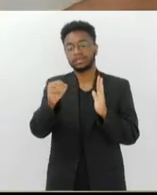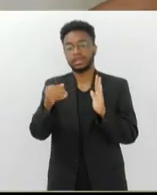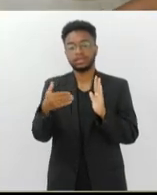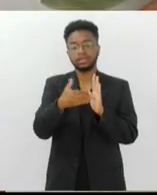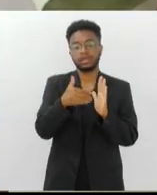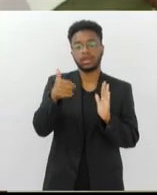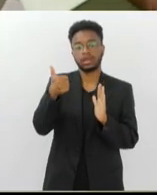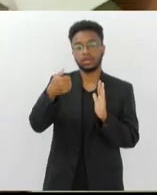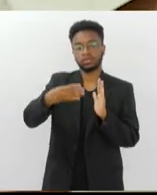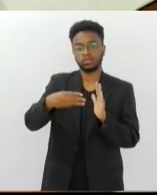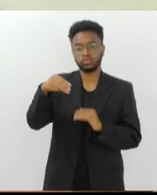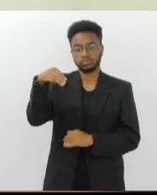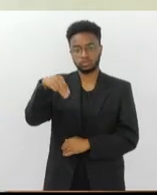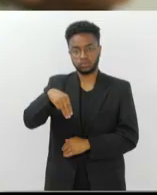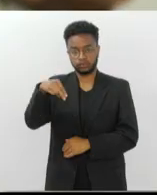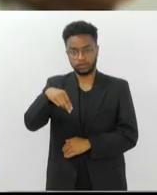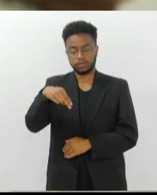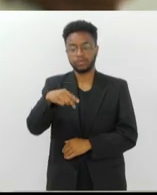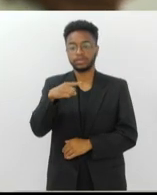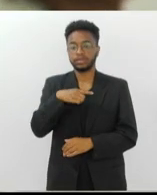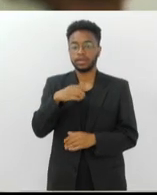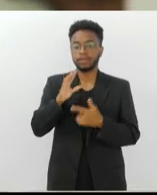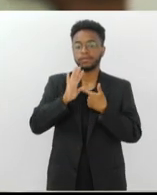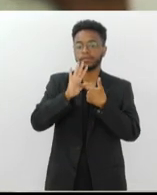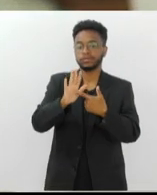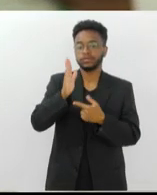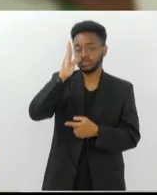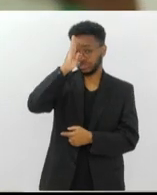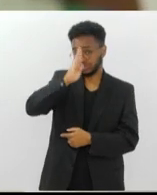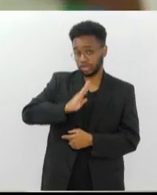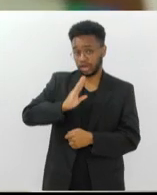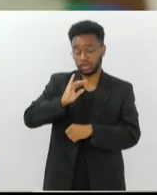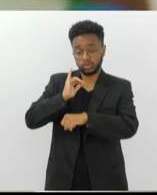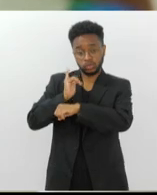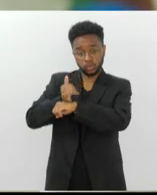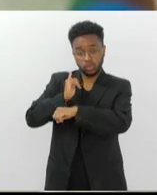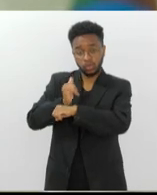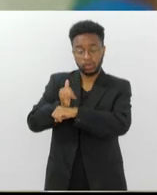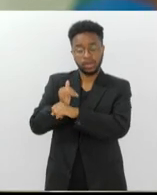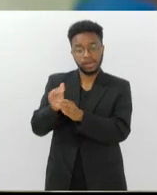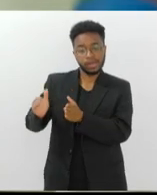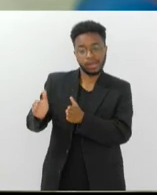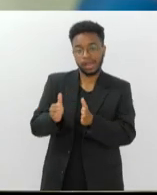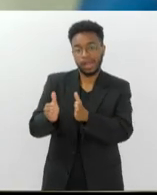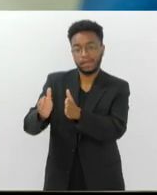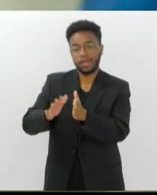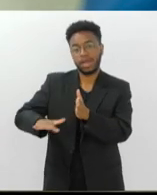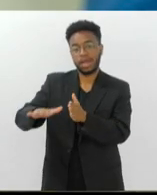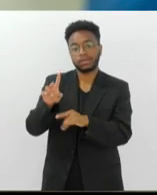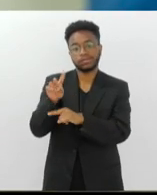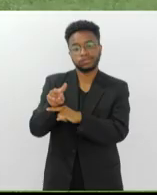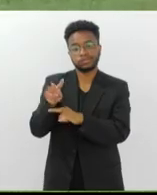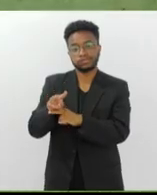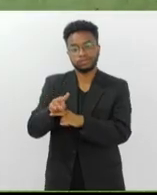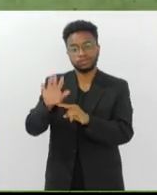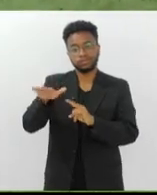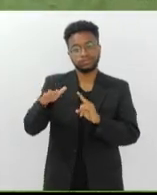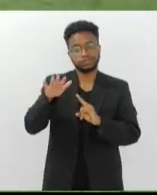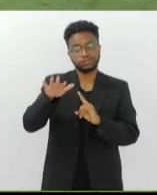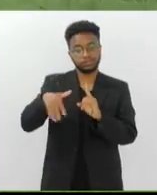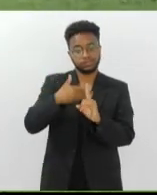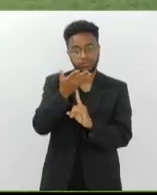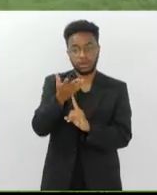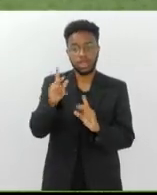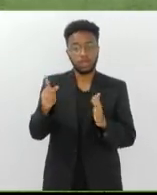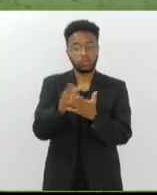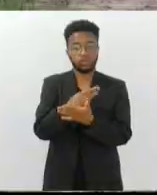14 de novembro. Exibições gratuitas do documentário Trilhos e Caminhos da Reserva Biológica União acontecerão em 5